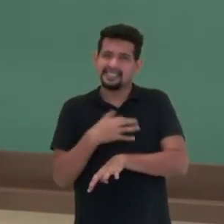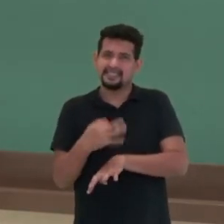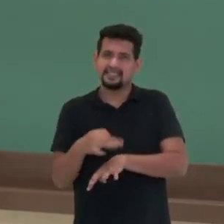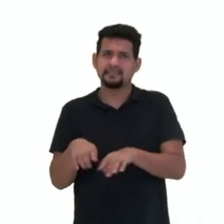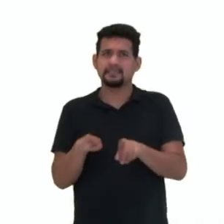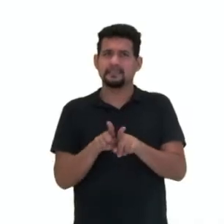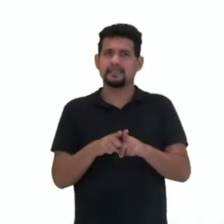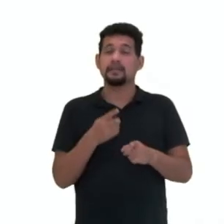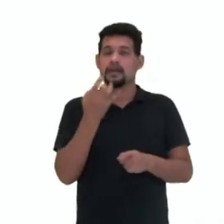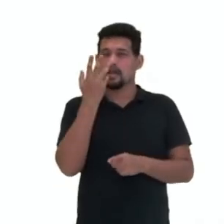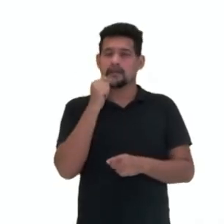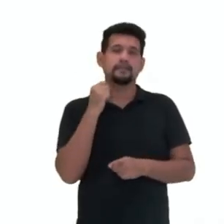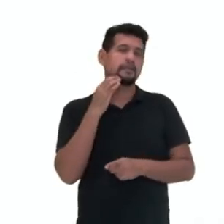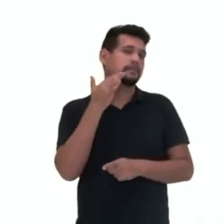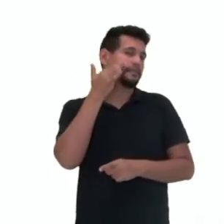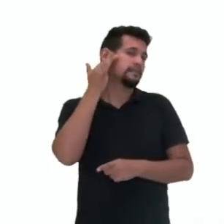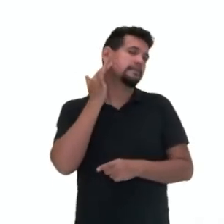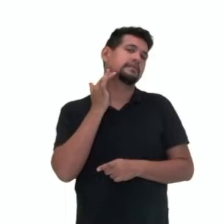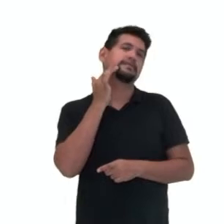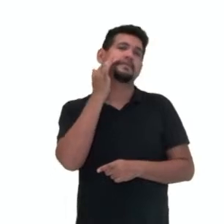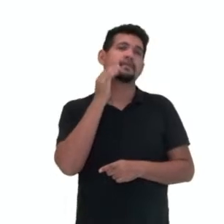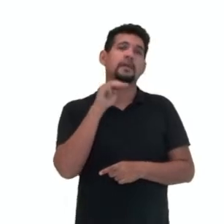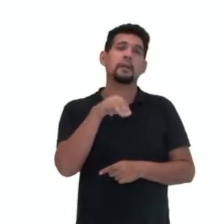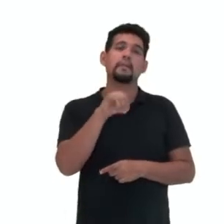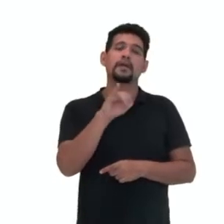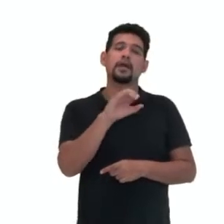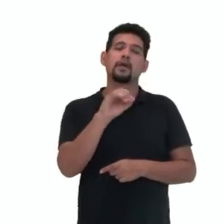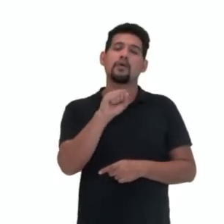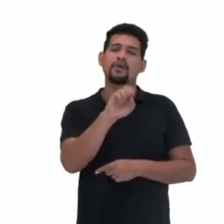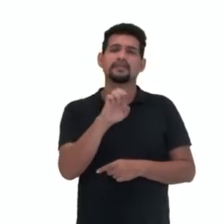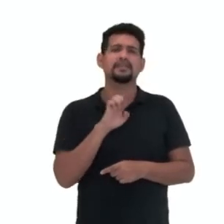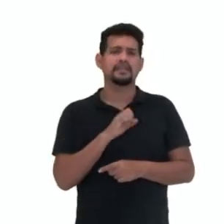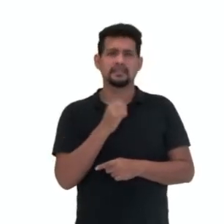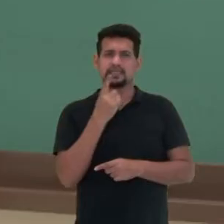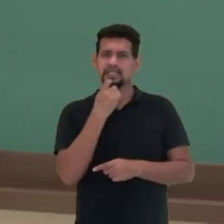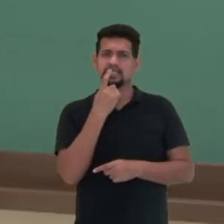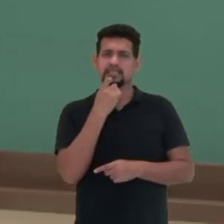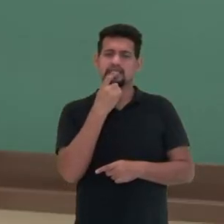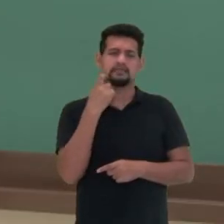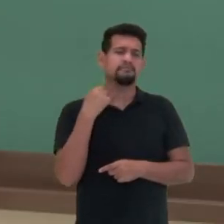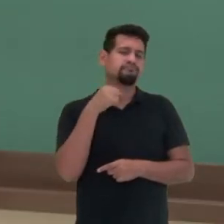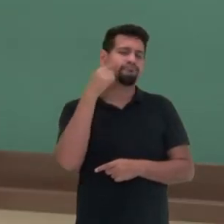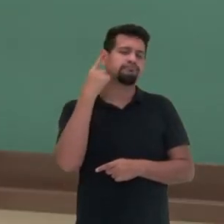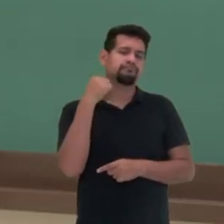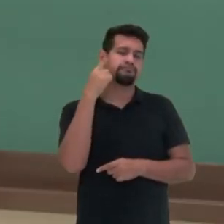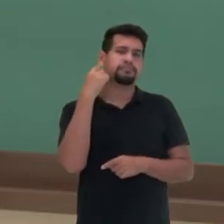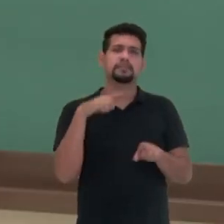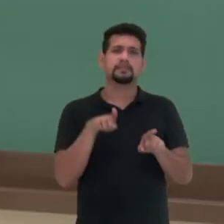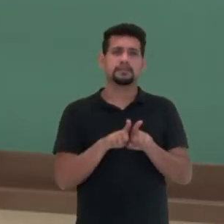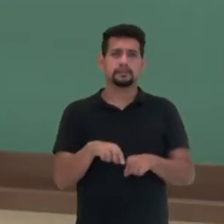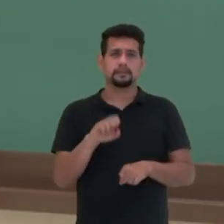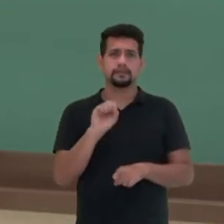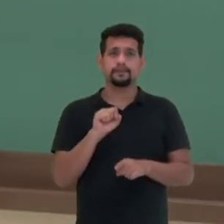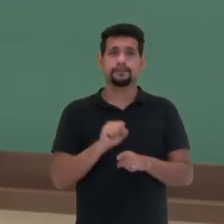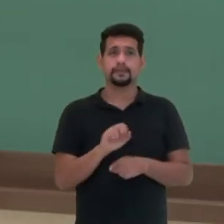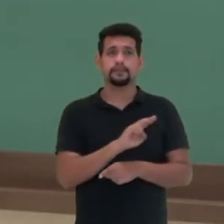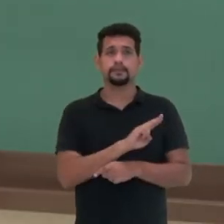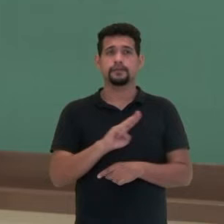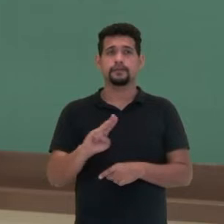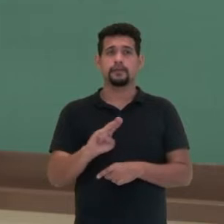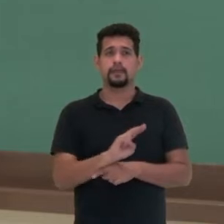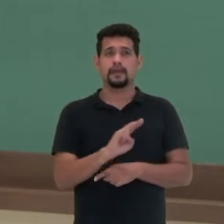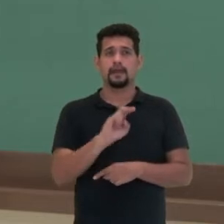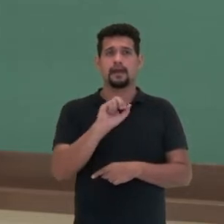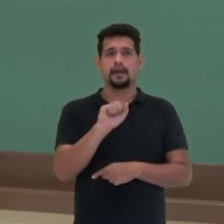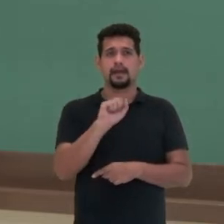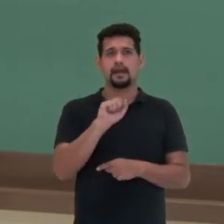uma criança com uma micose, né, ela tem essa característica, geralmente ela fica redondinha assim, né. A acne, o